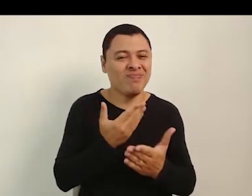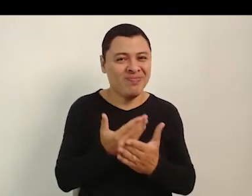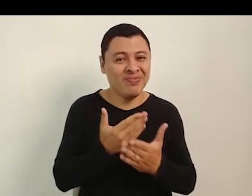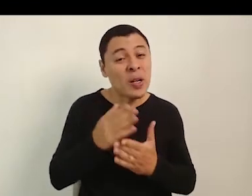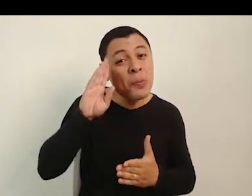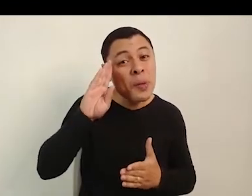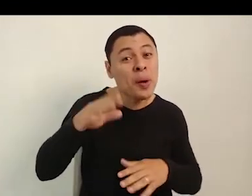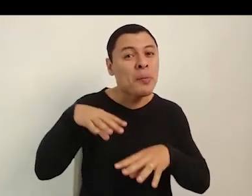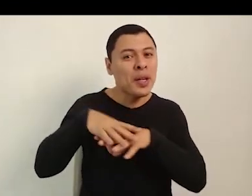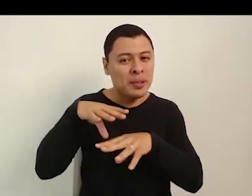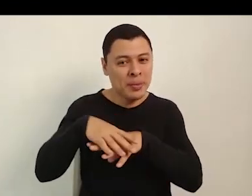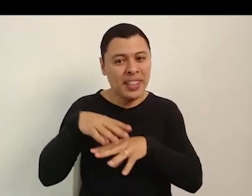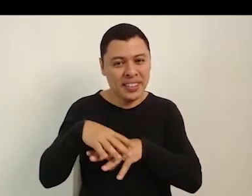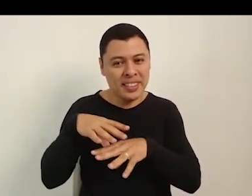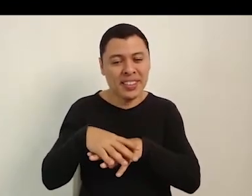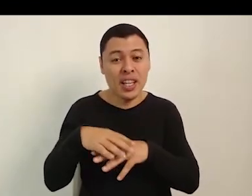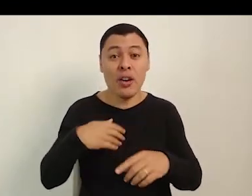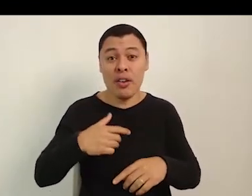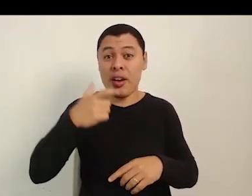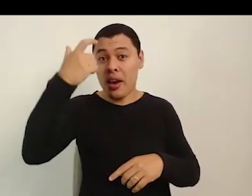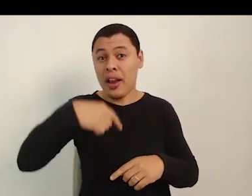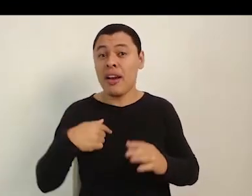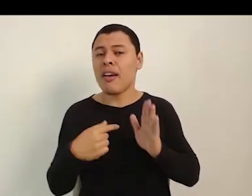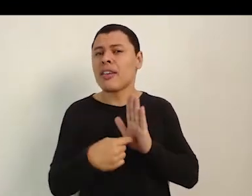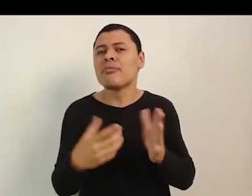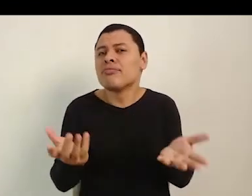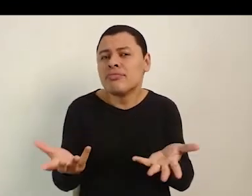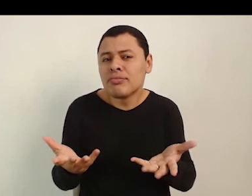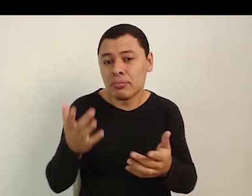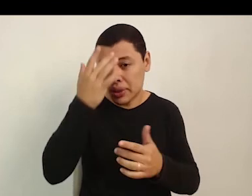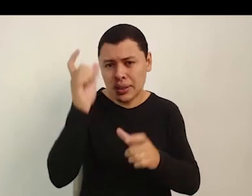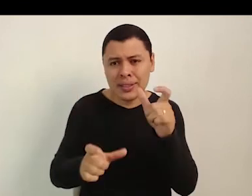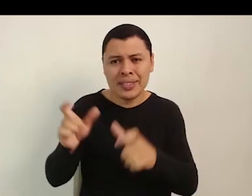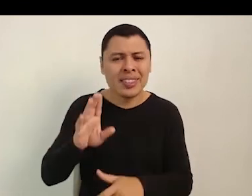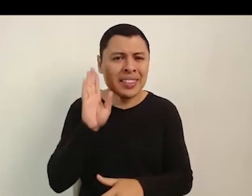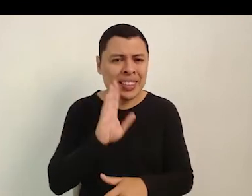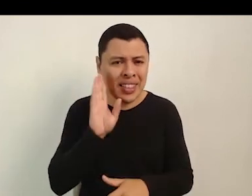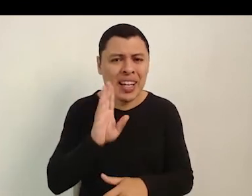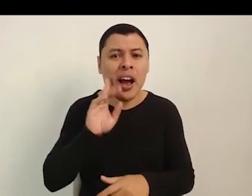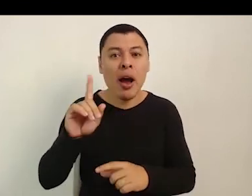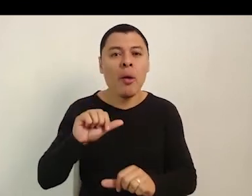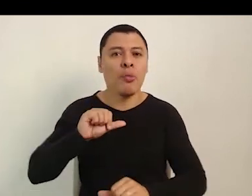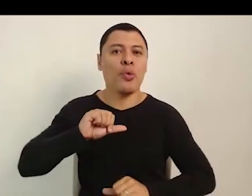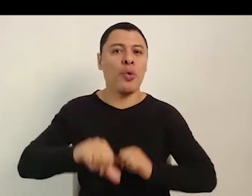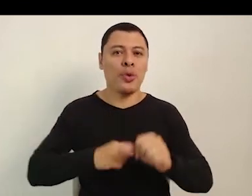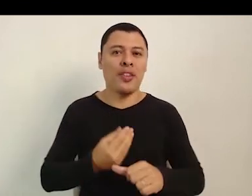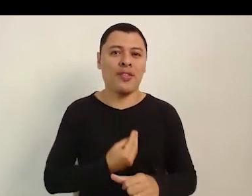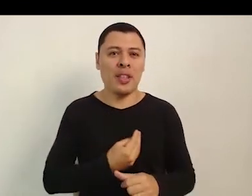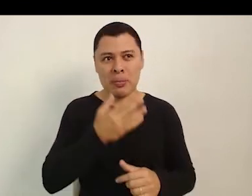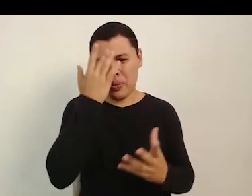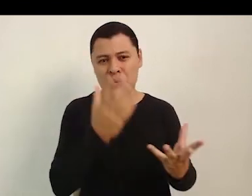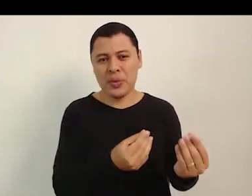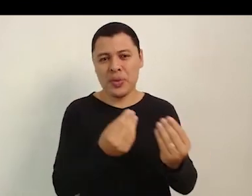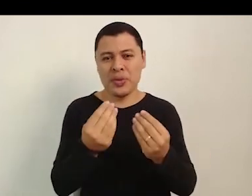principalmente Estou aqui para contar a história de pessoas super legais que estão mudando a vida de muita gente.